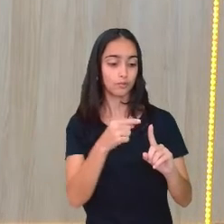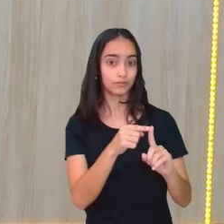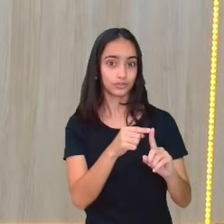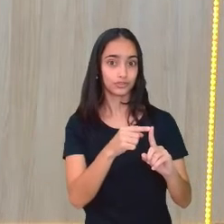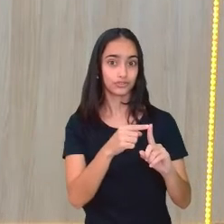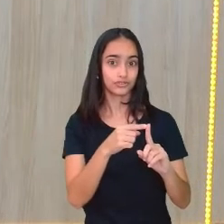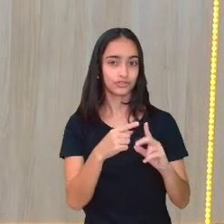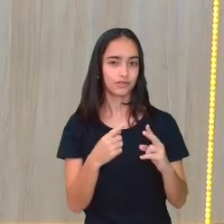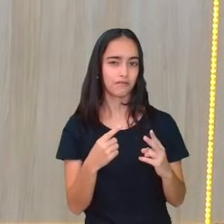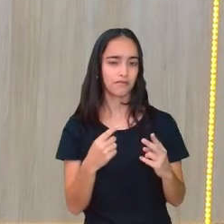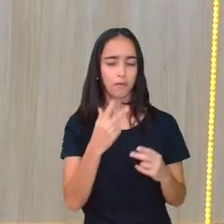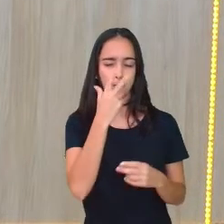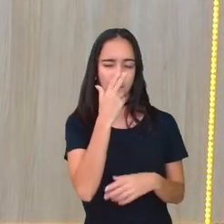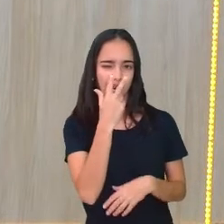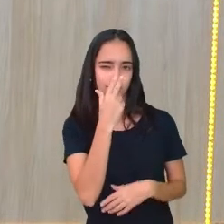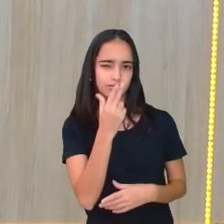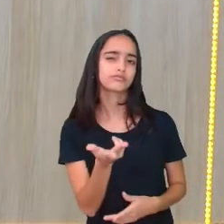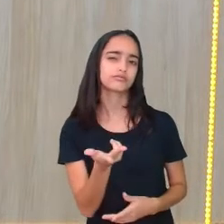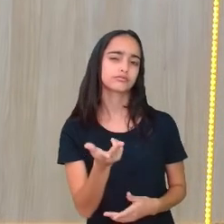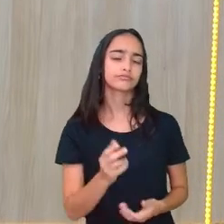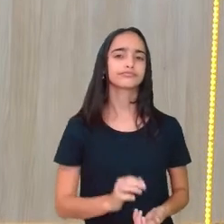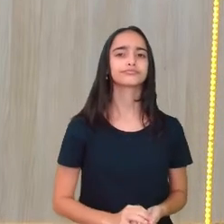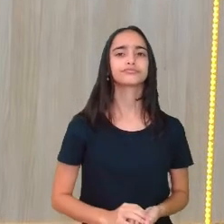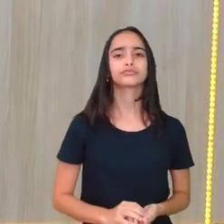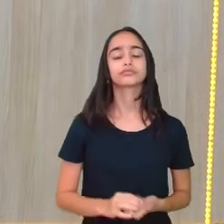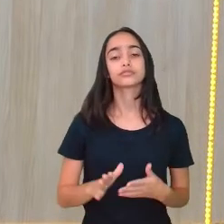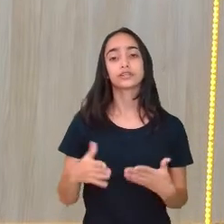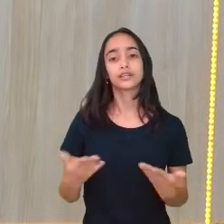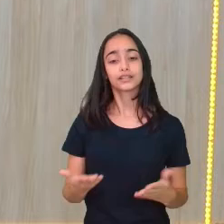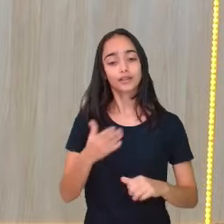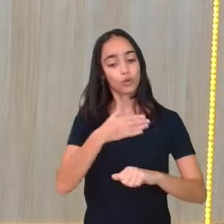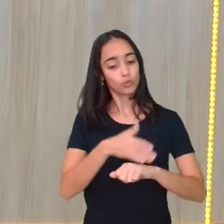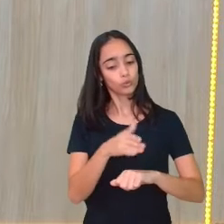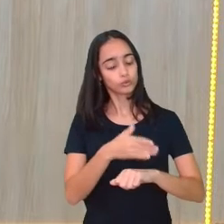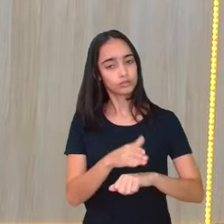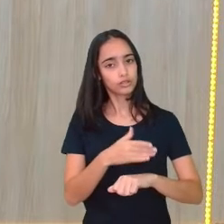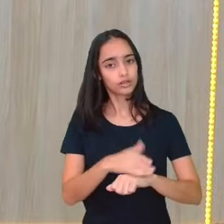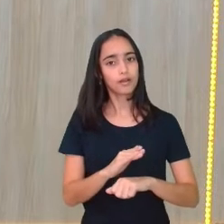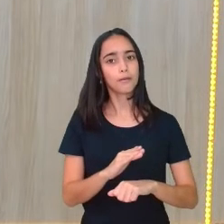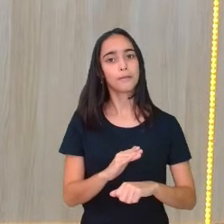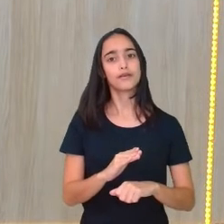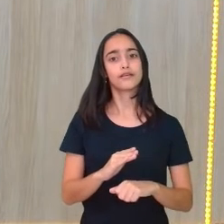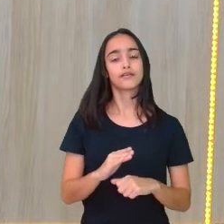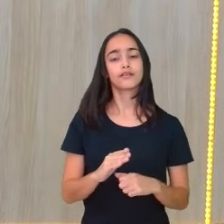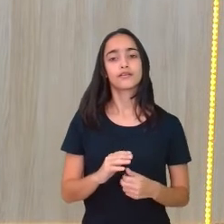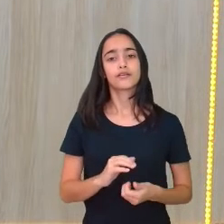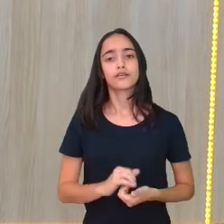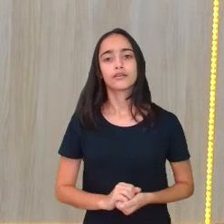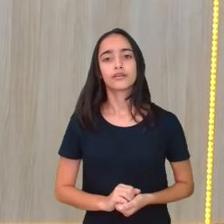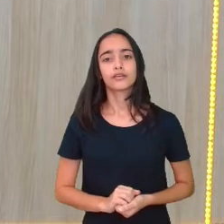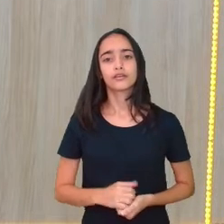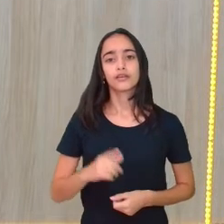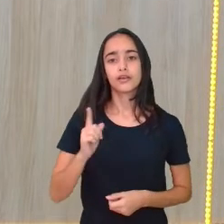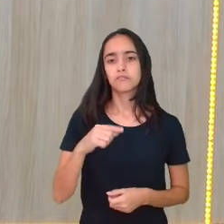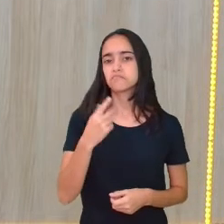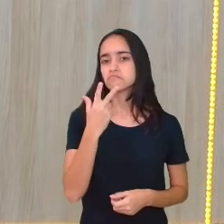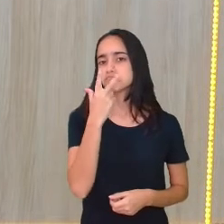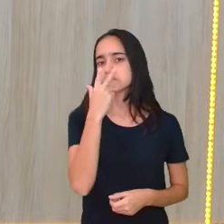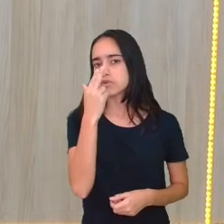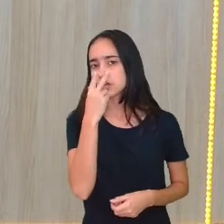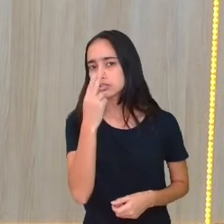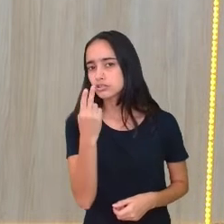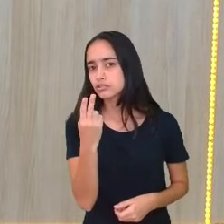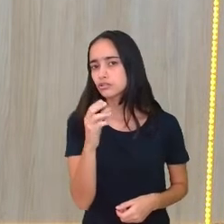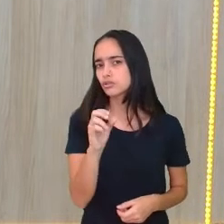Então, isso faz com que aquele treinamento, né, seja ali parecido ou